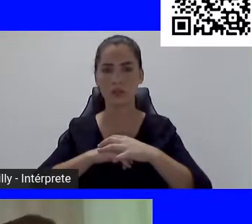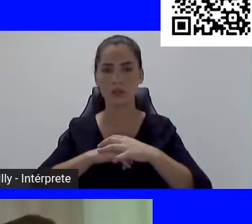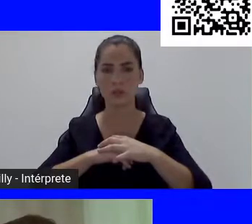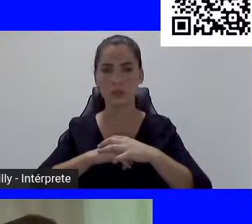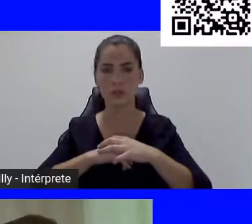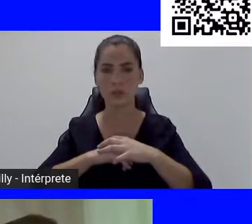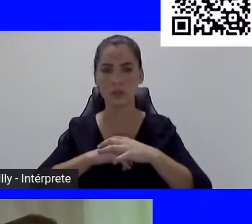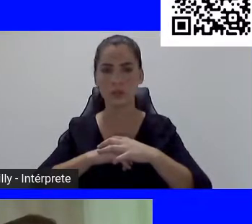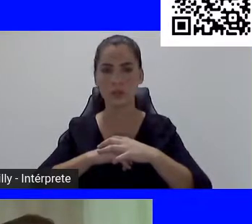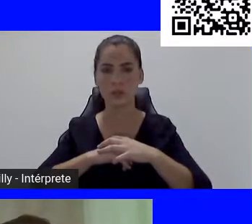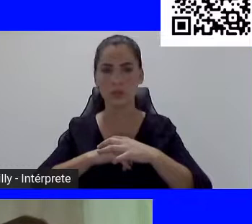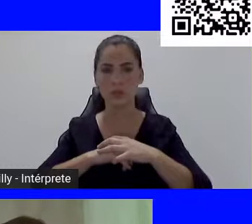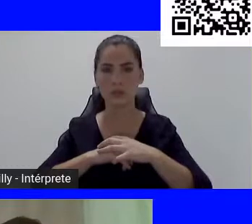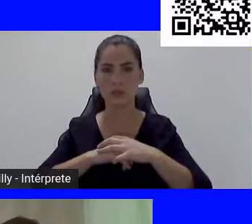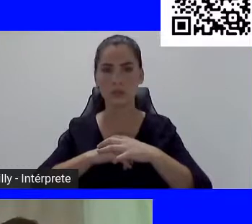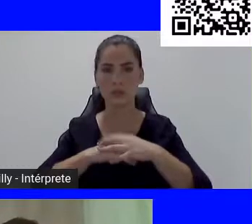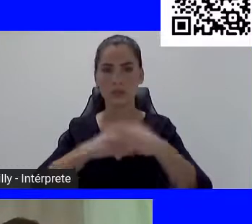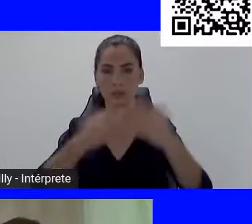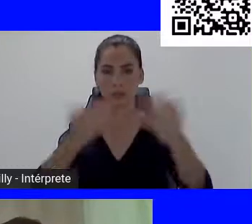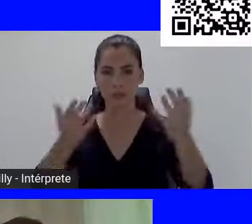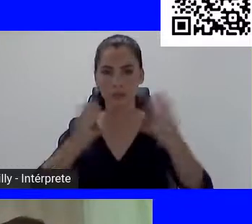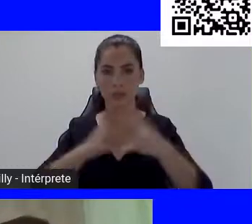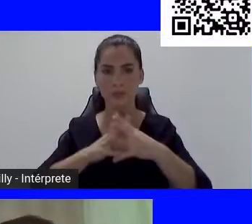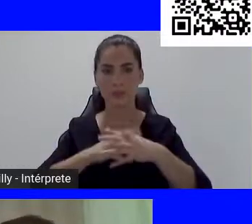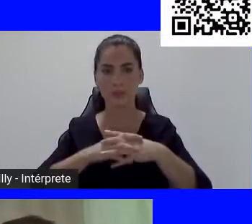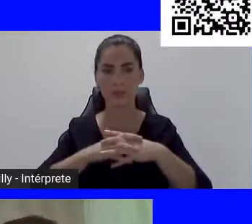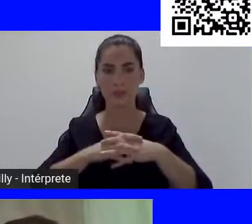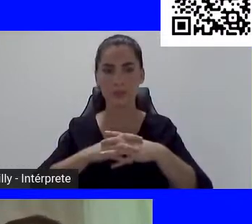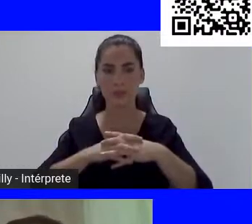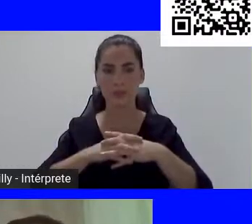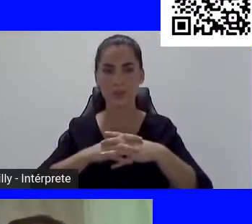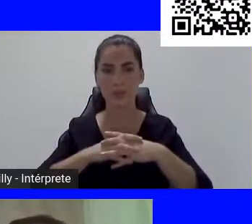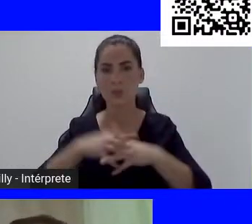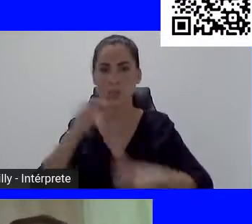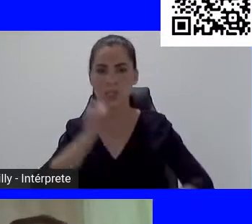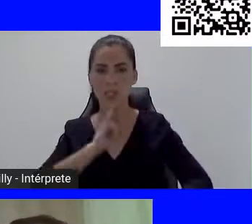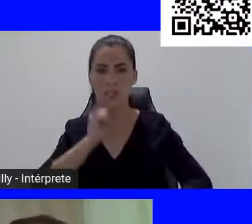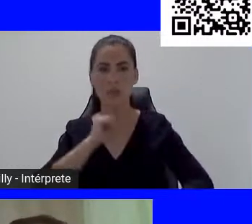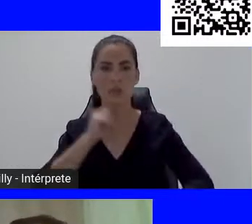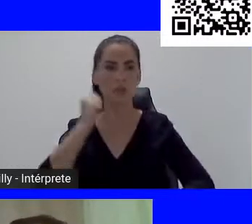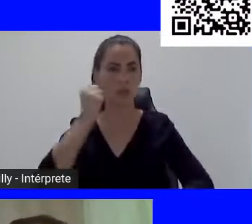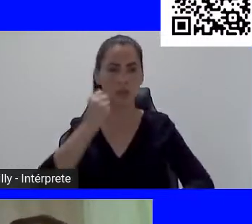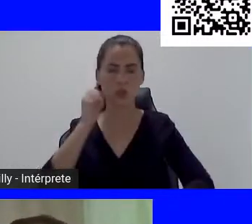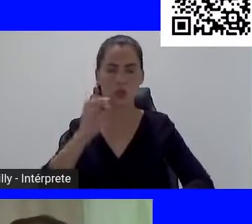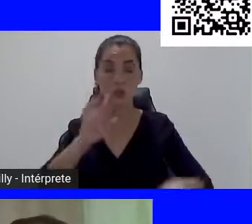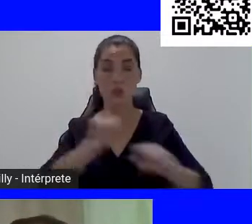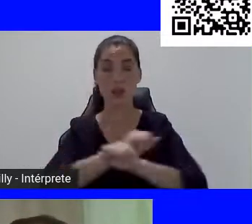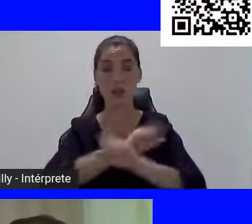Pois não. Não, então, indo a exemplo, senadora, só para deixar isso bem claro.